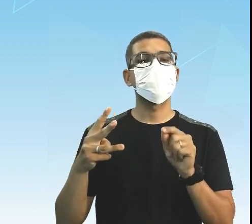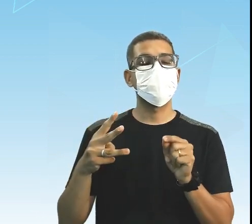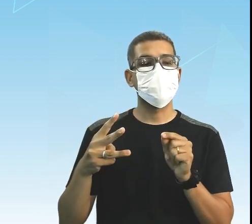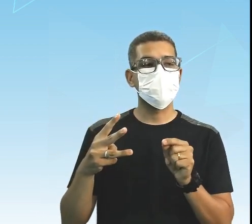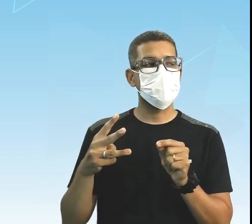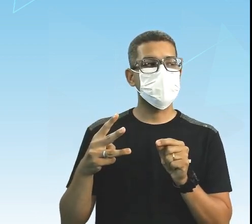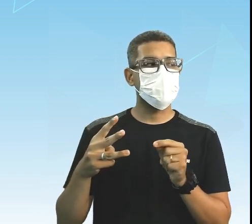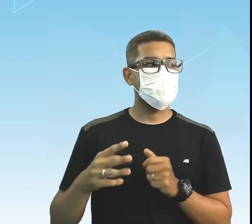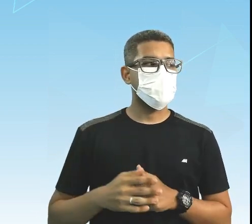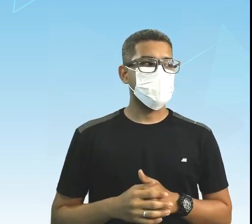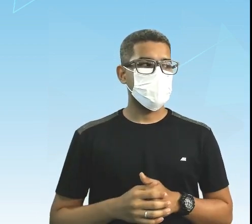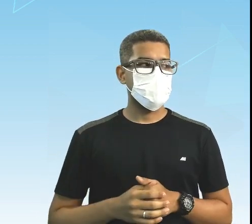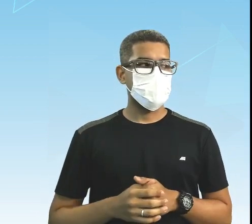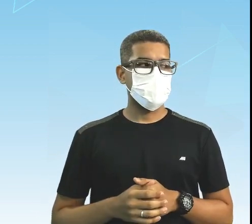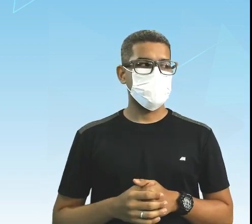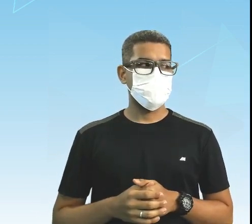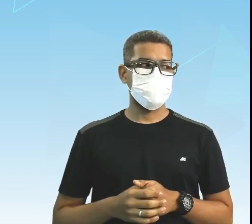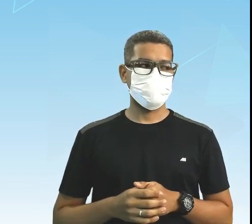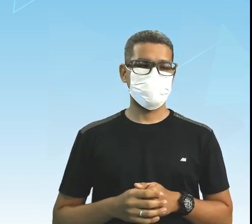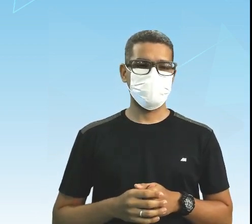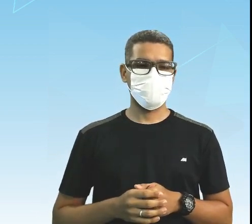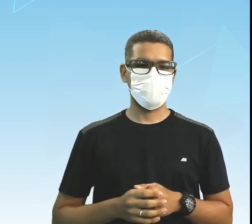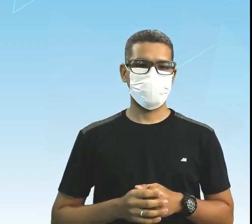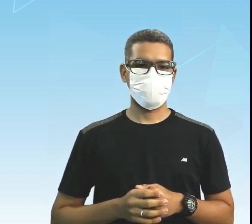nesses 3 poderes, vai estar o quê, gente?